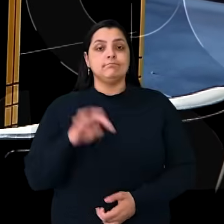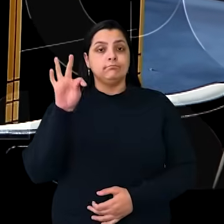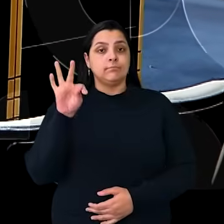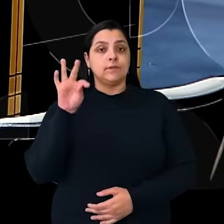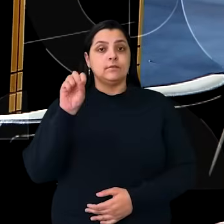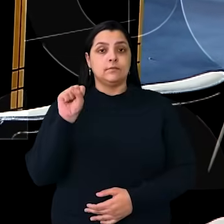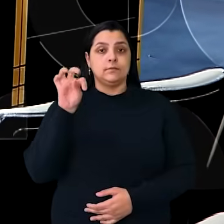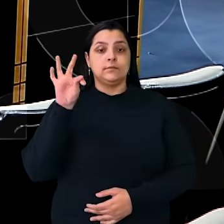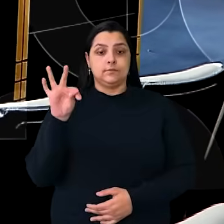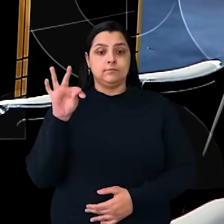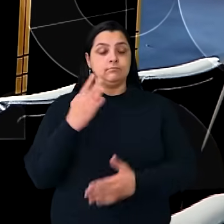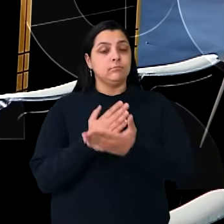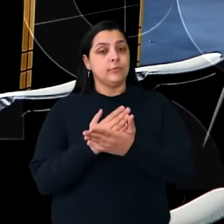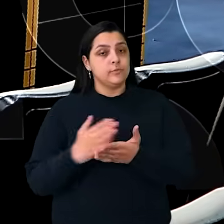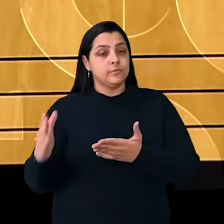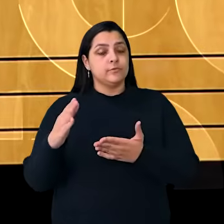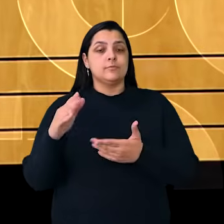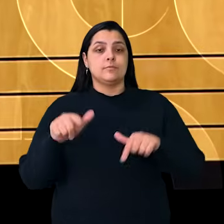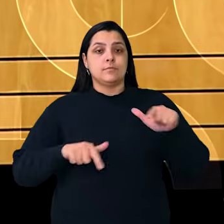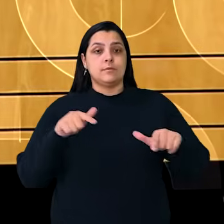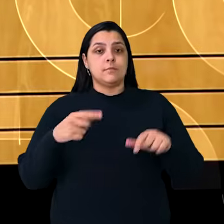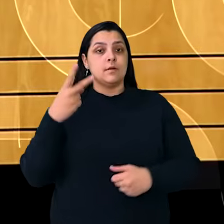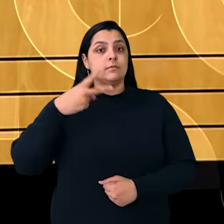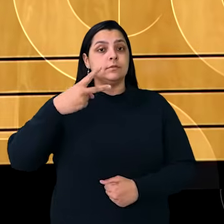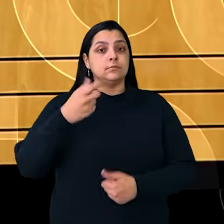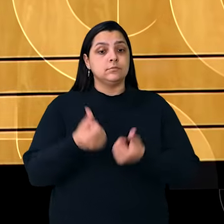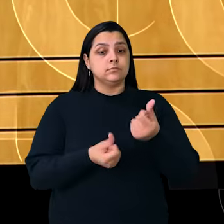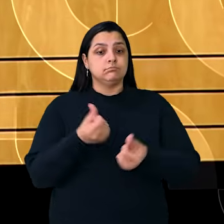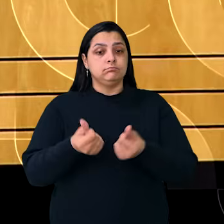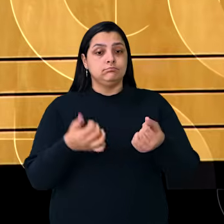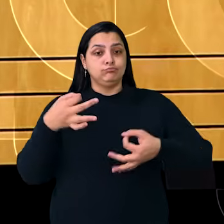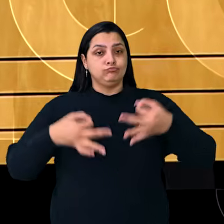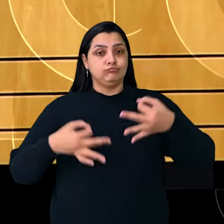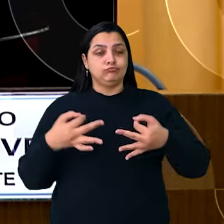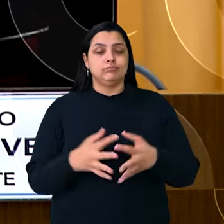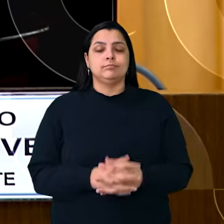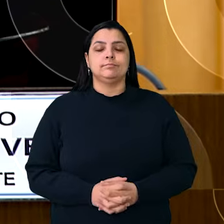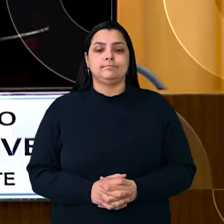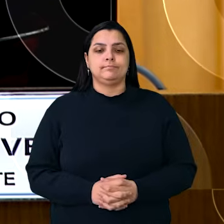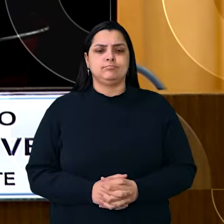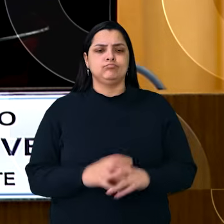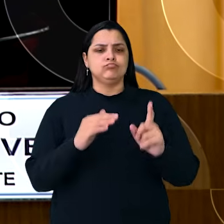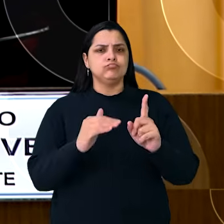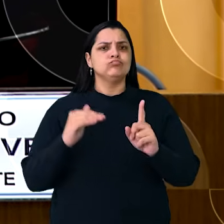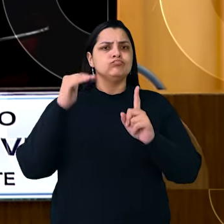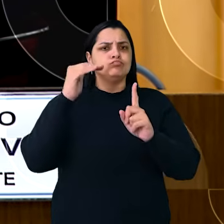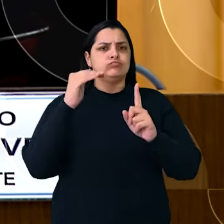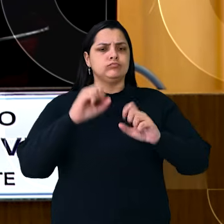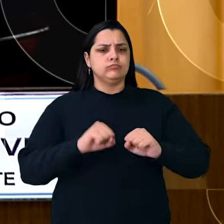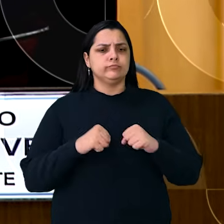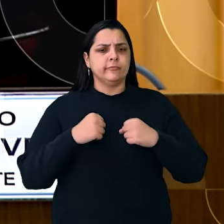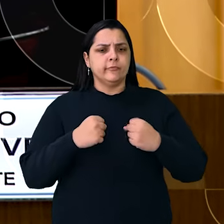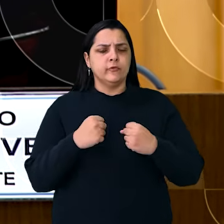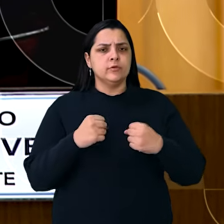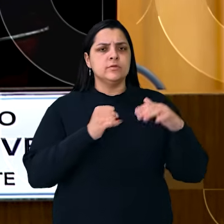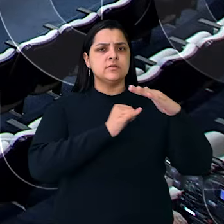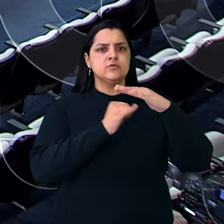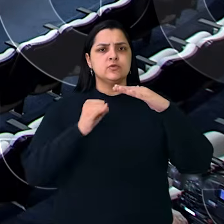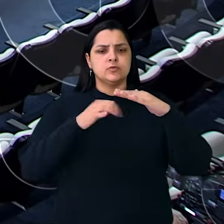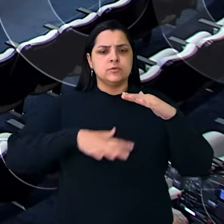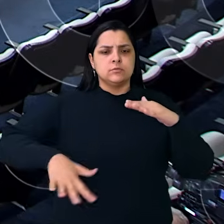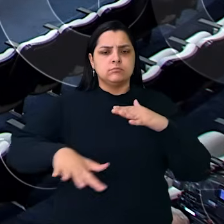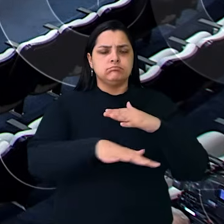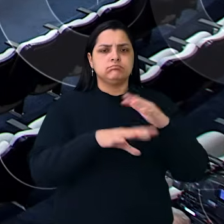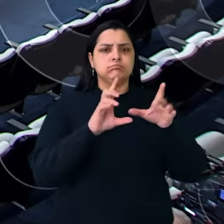O Tribunal Superior do Trabalho deu início às atividades do segundo semestre judiciário. Soberania nacional, fortalecimento das